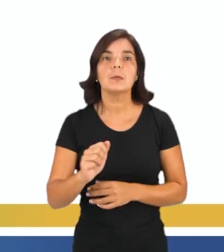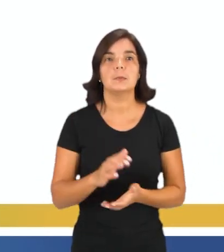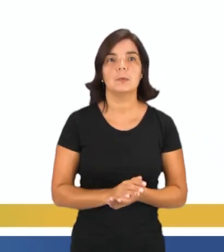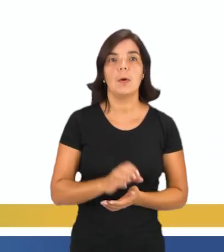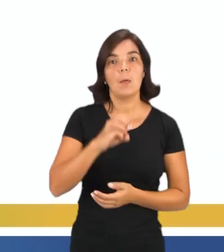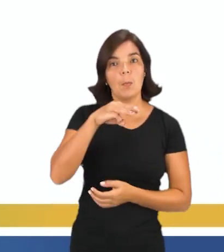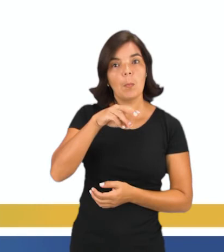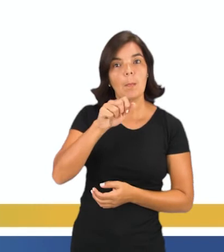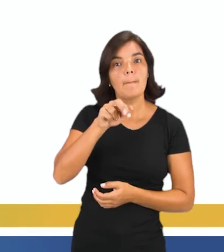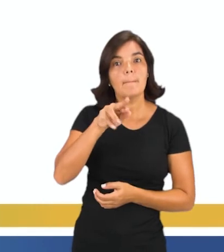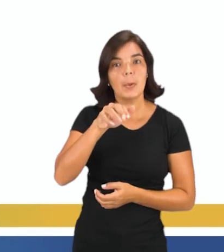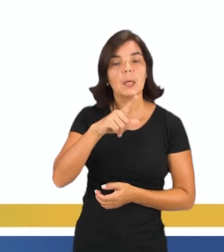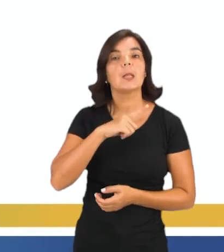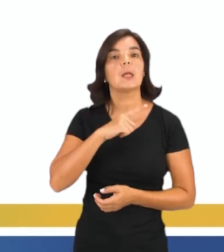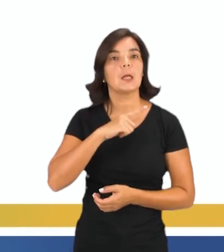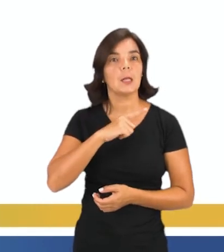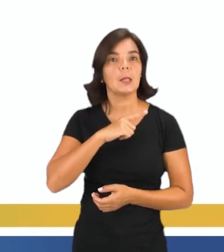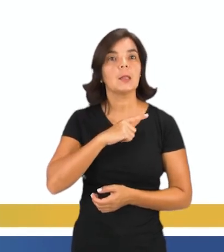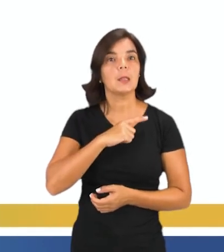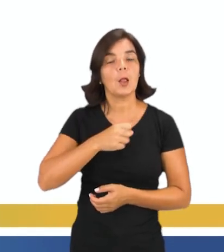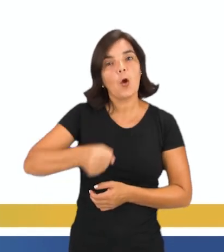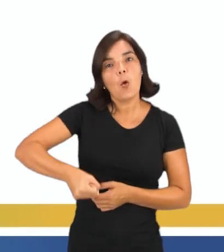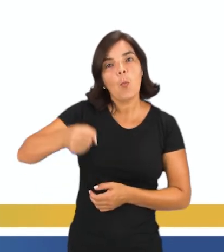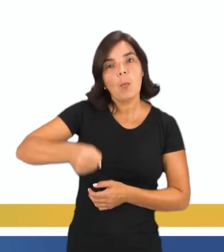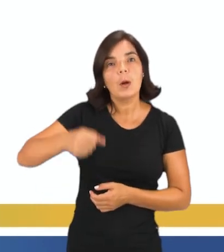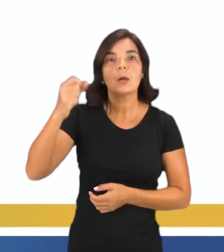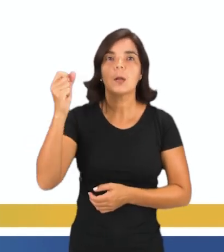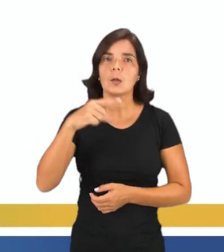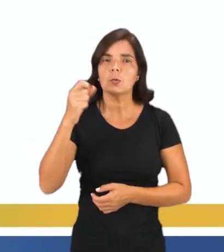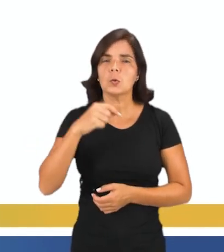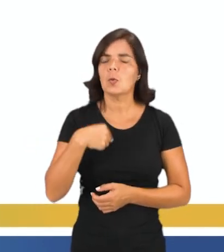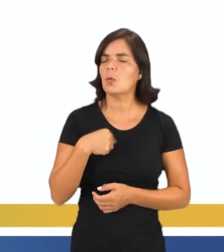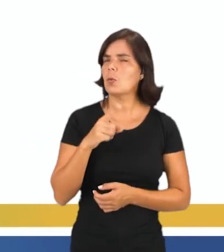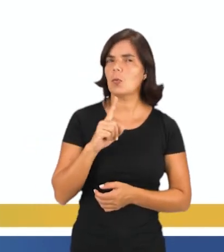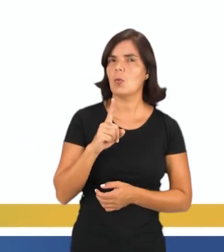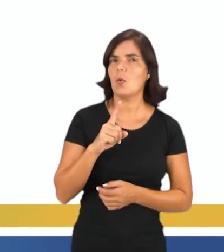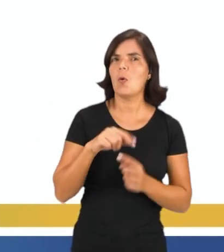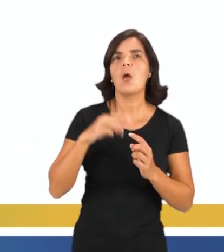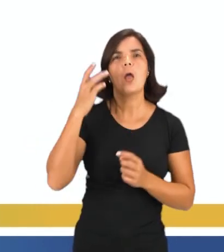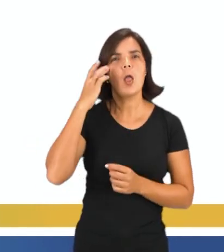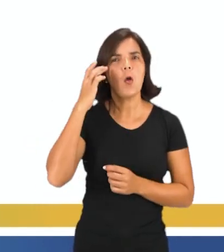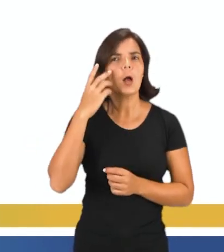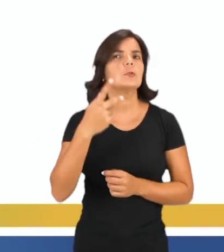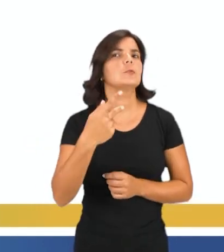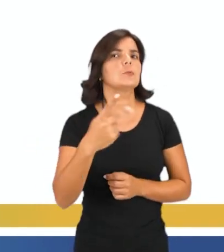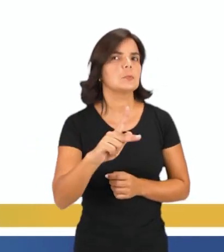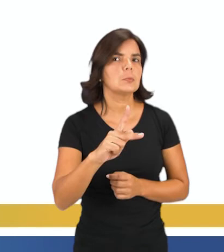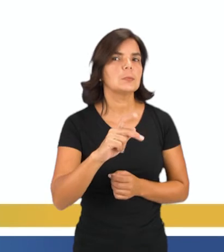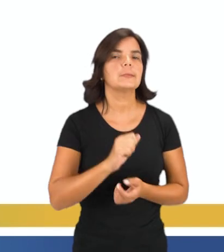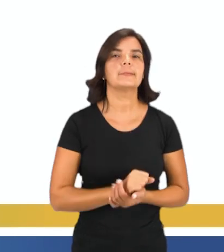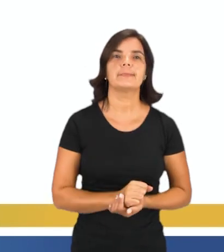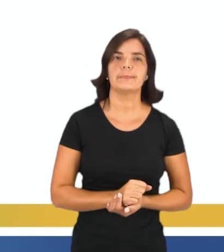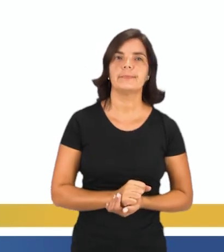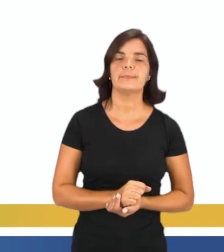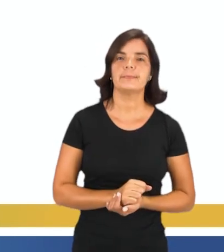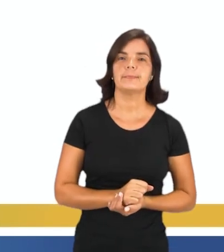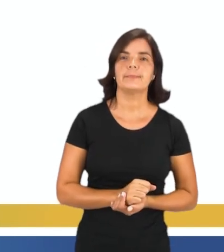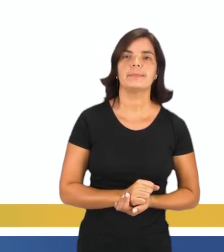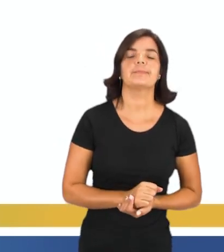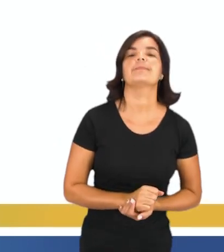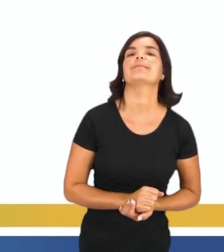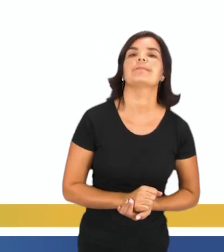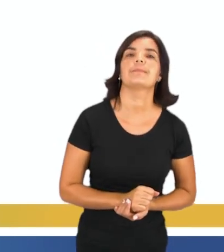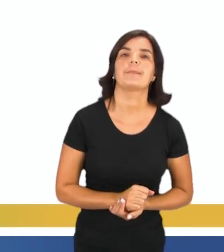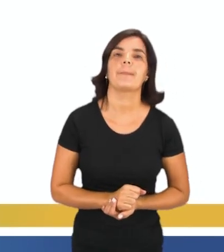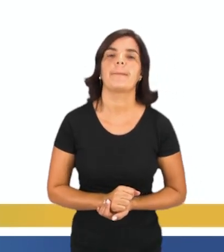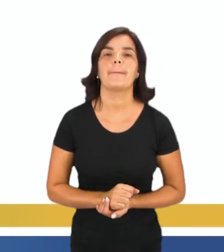Maria, tienes una maleta azul, ¿no? Creo que essa é tuya. Maria, eu acho que essa maleta é